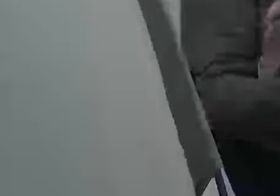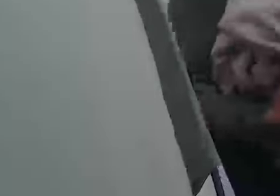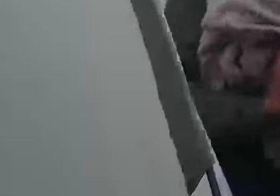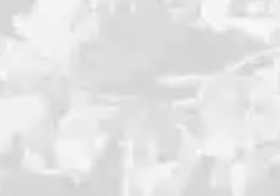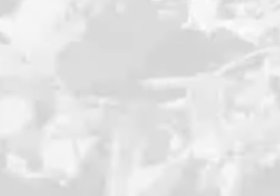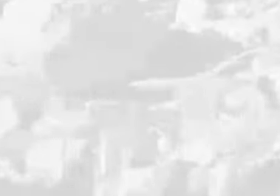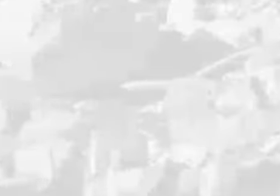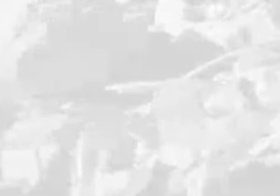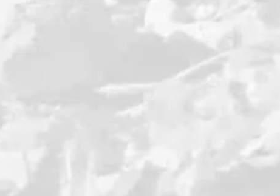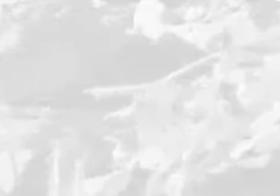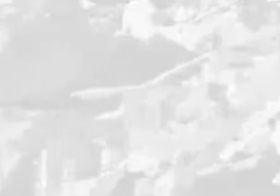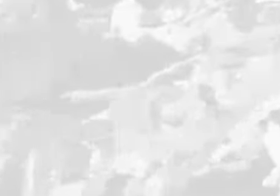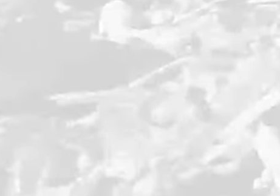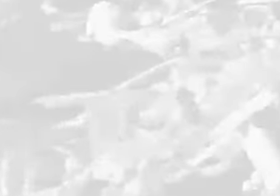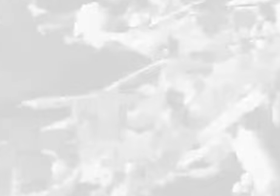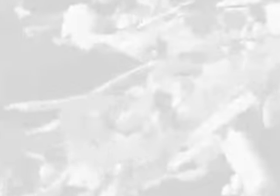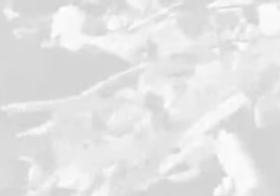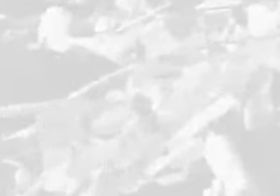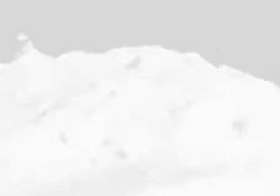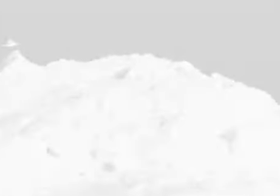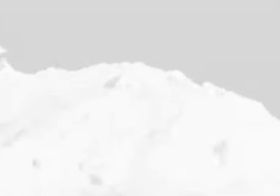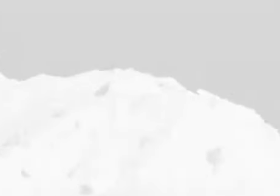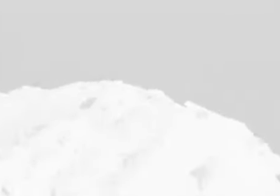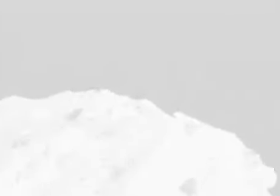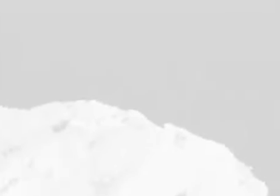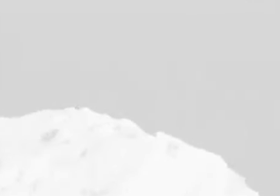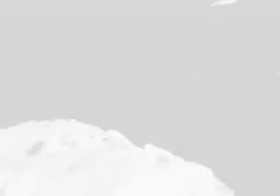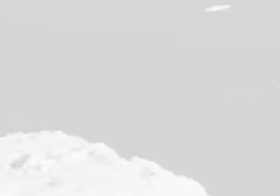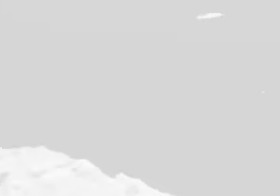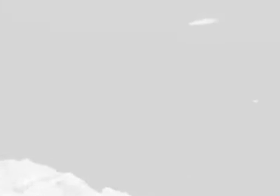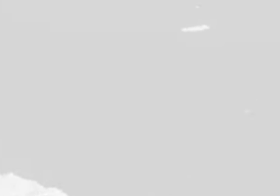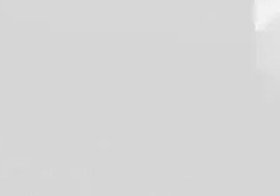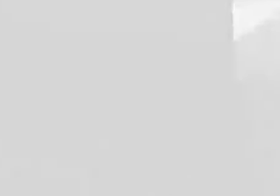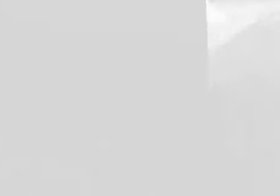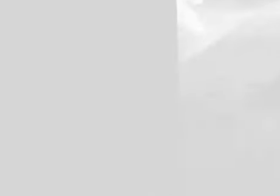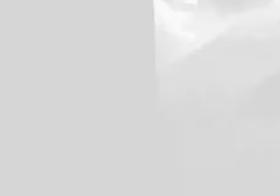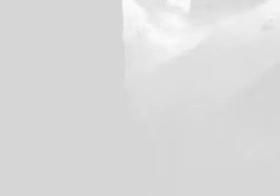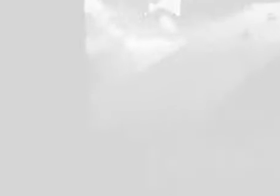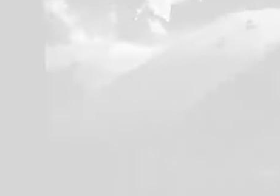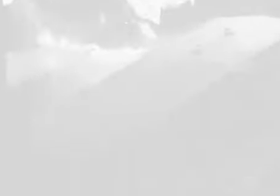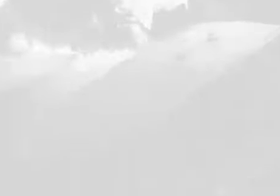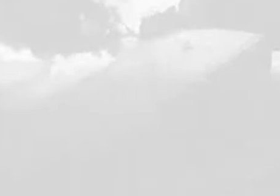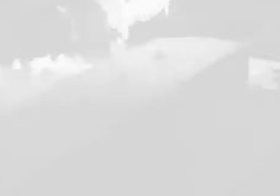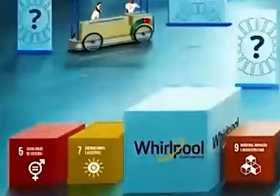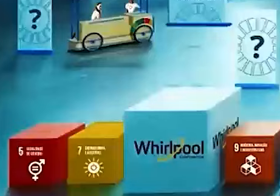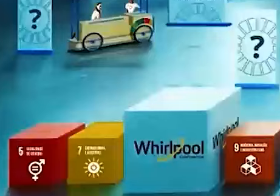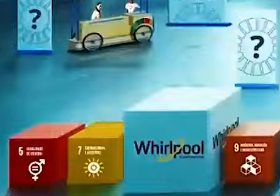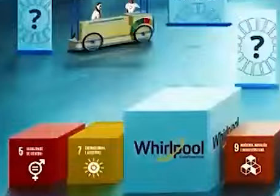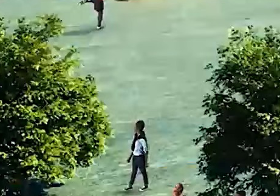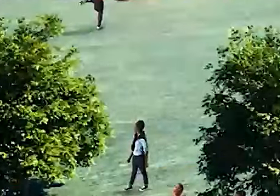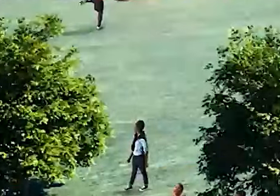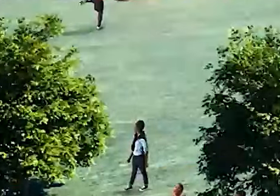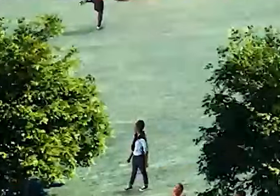melhor o festival conhecendo os ads latinha América separe um espaço livre para você aprender